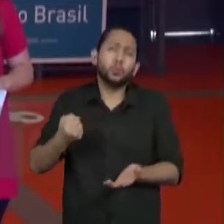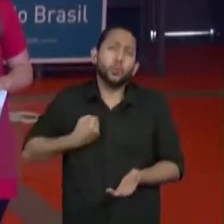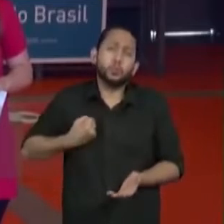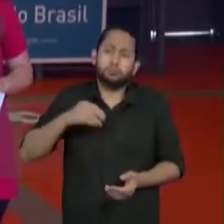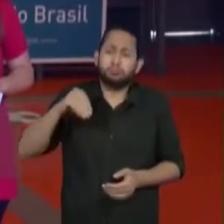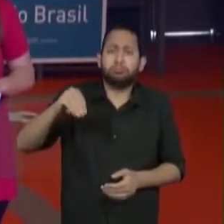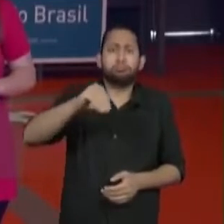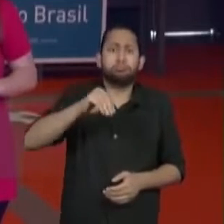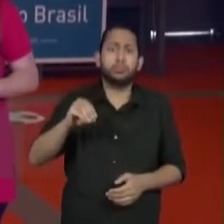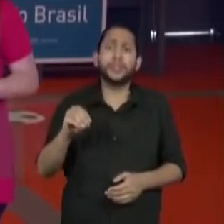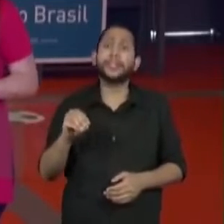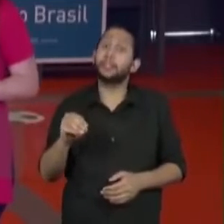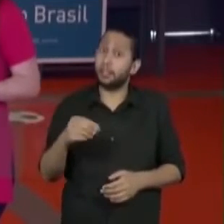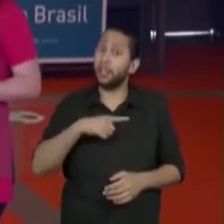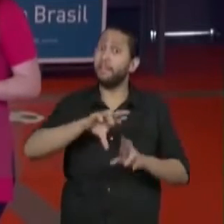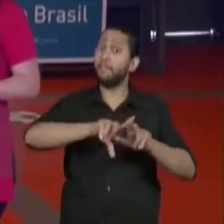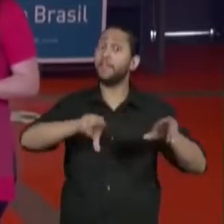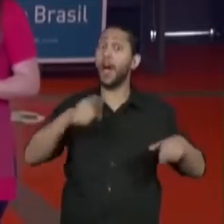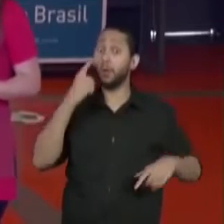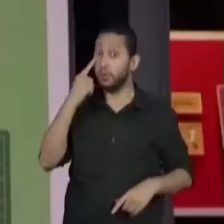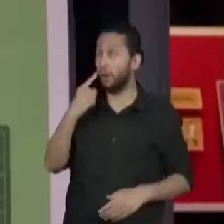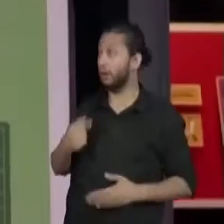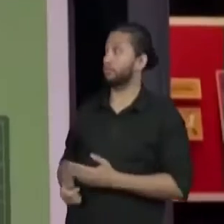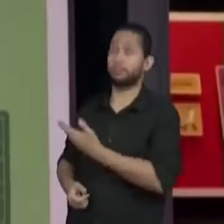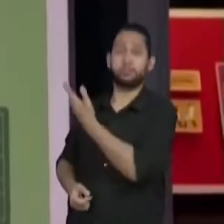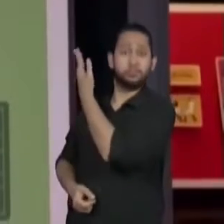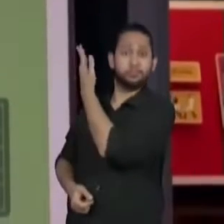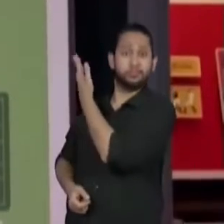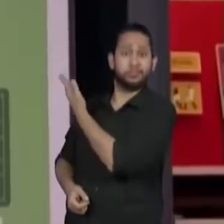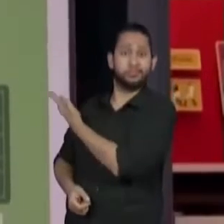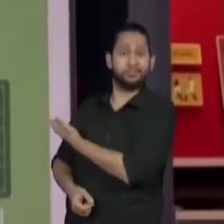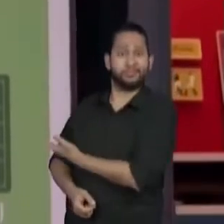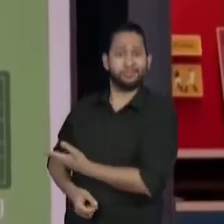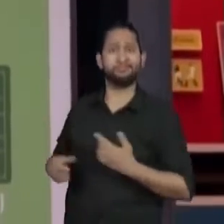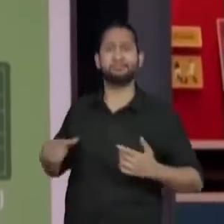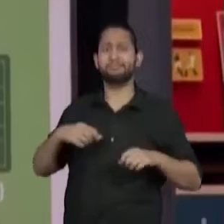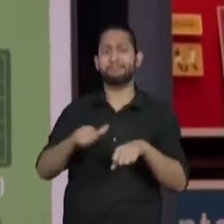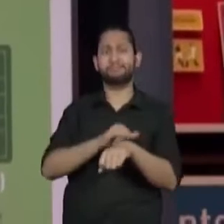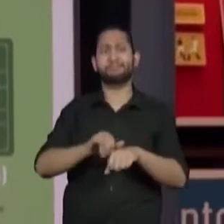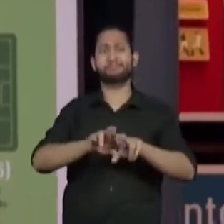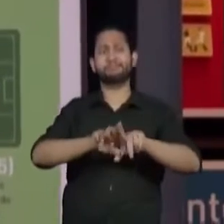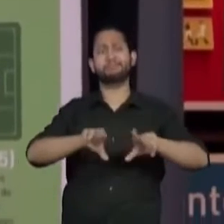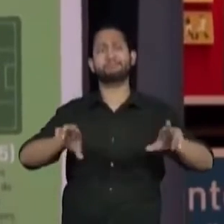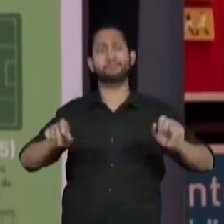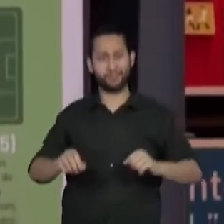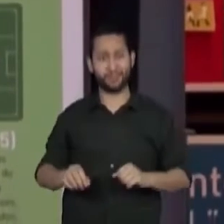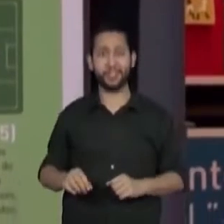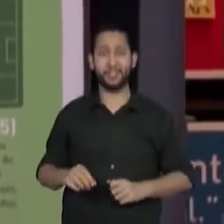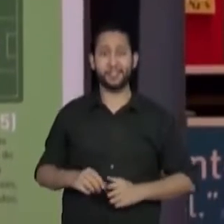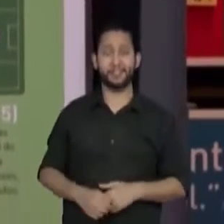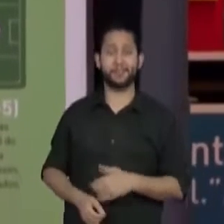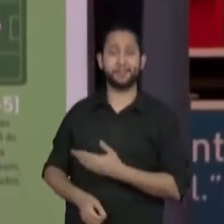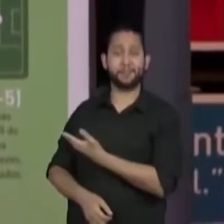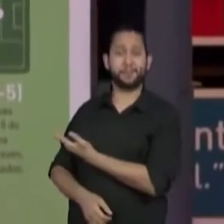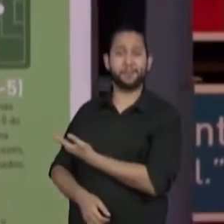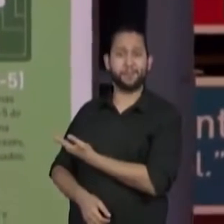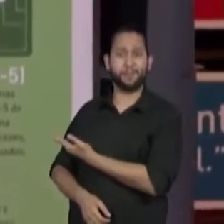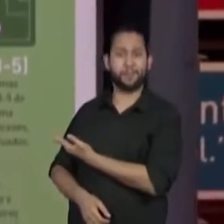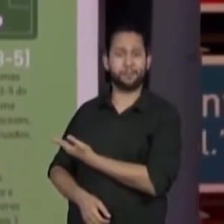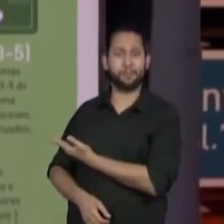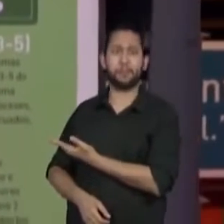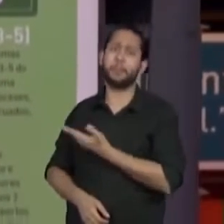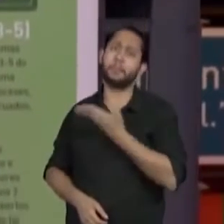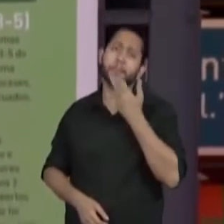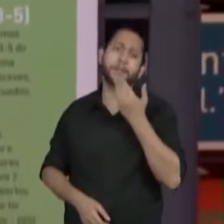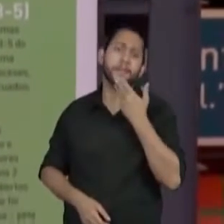temos diversos aí, não é, Fran? Sim, são muitos, como vocês conseguem visualizar aqui nessa placa, né? Fica muito mais